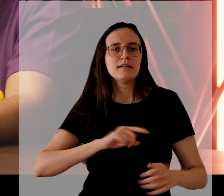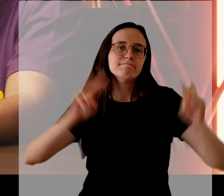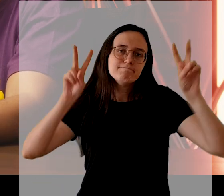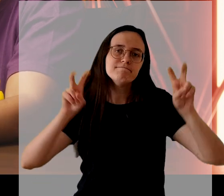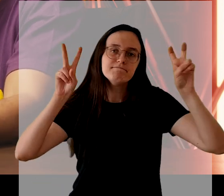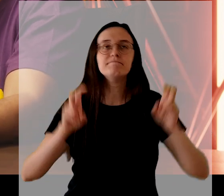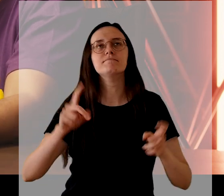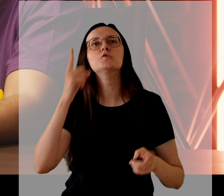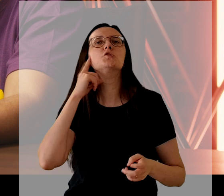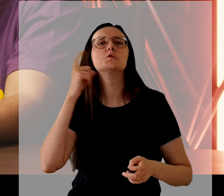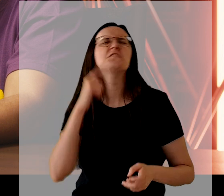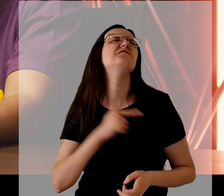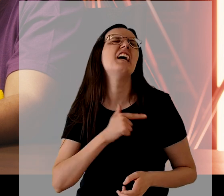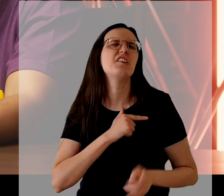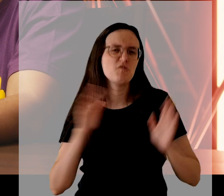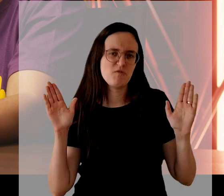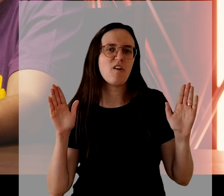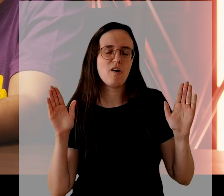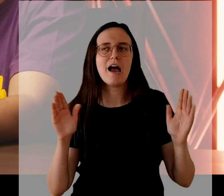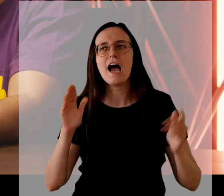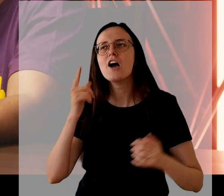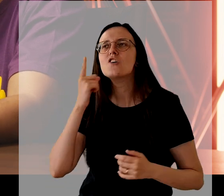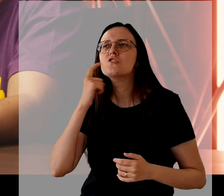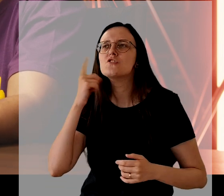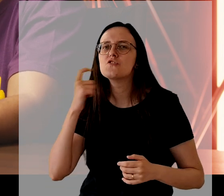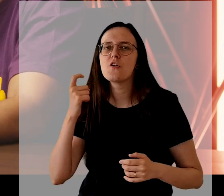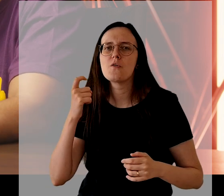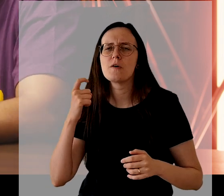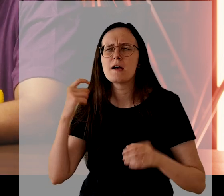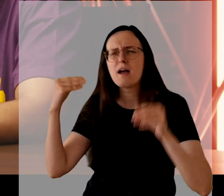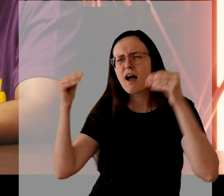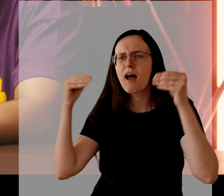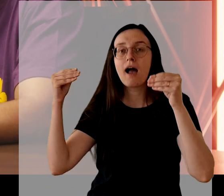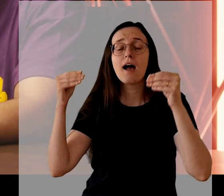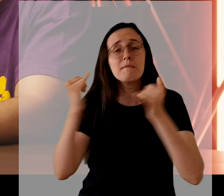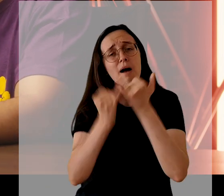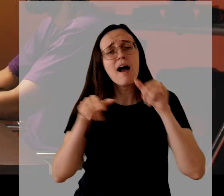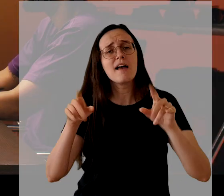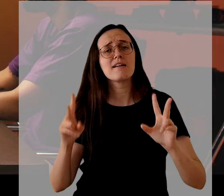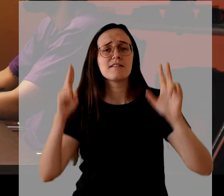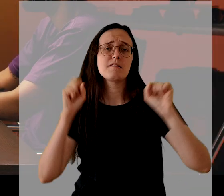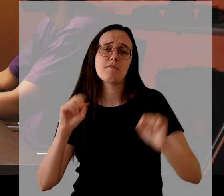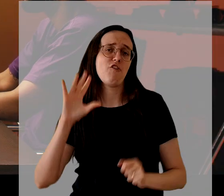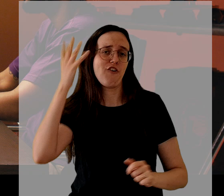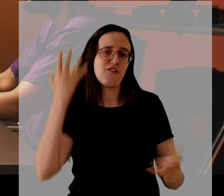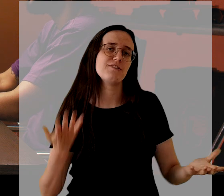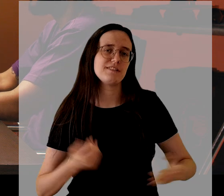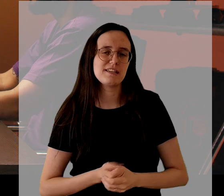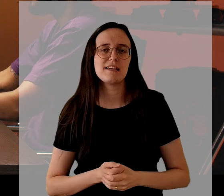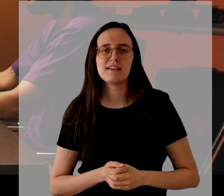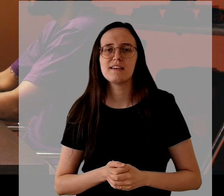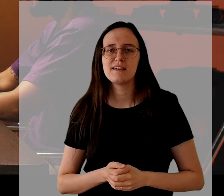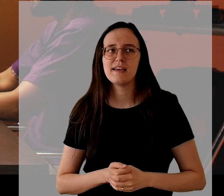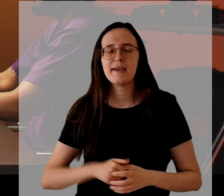entre aspas, aqui, né? Um som feio, um som distorcido, é o que a cena precisa. Pode acontecer, sabe?